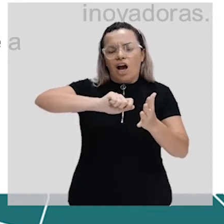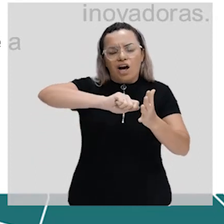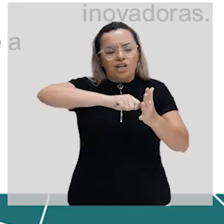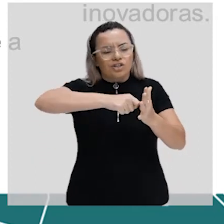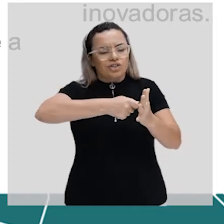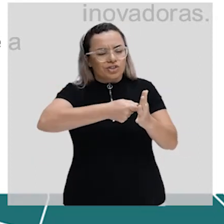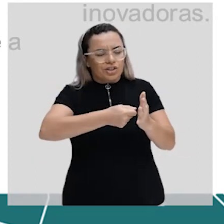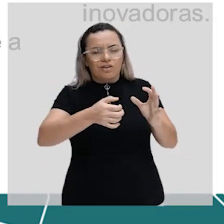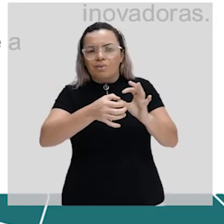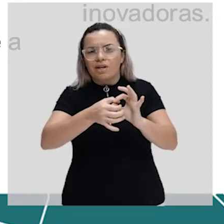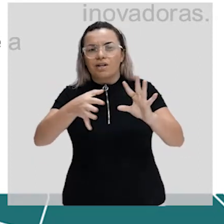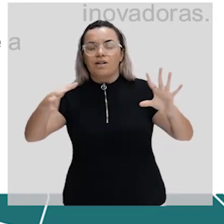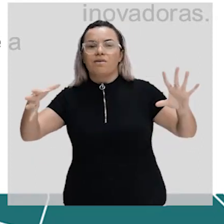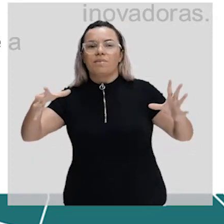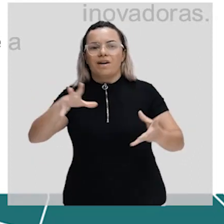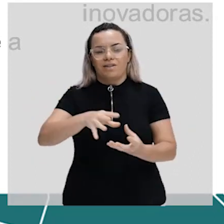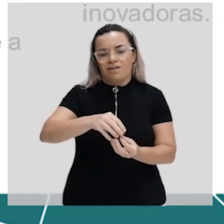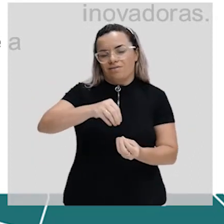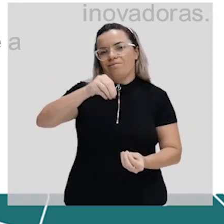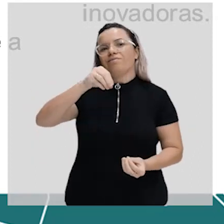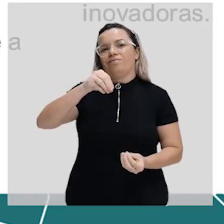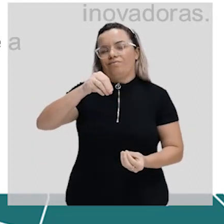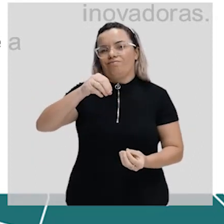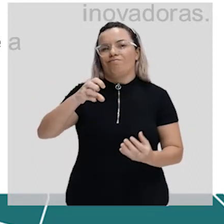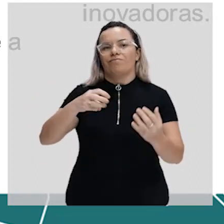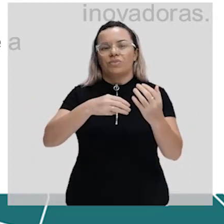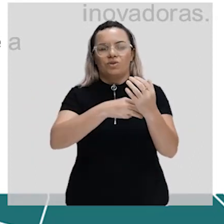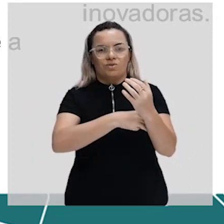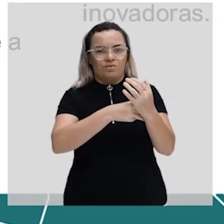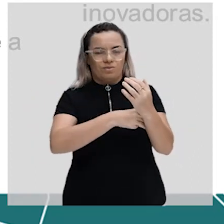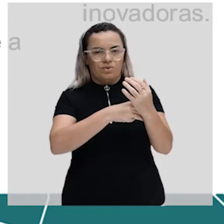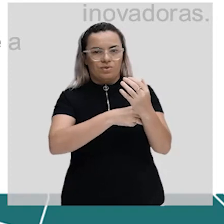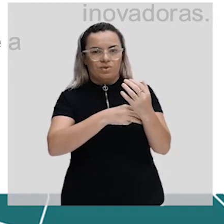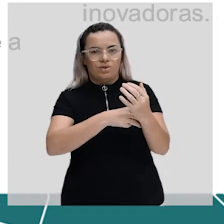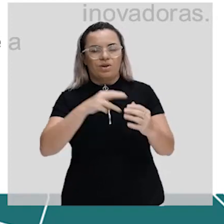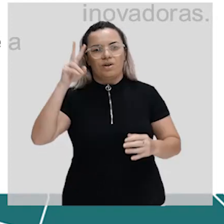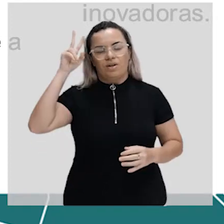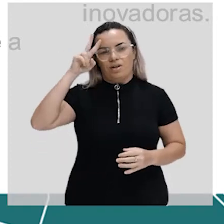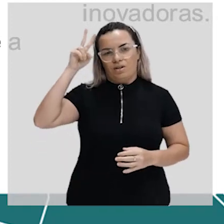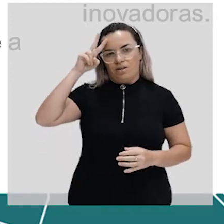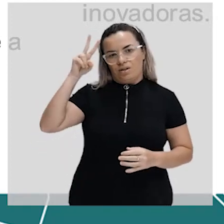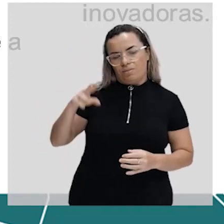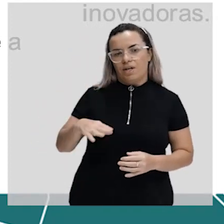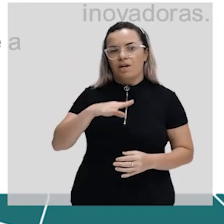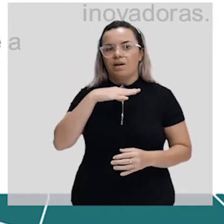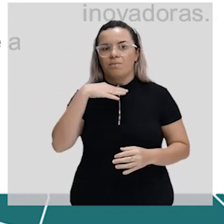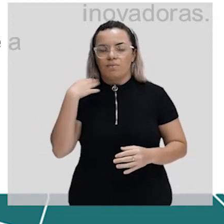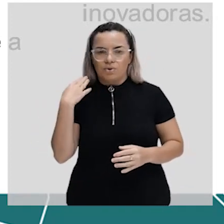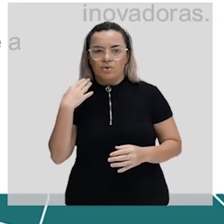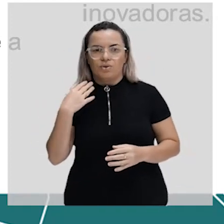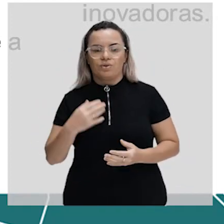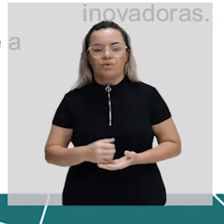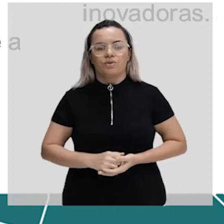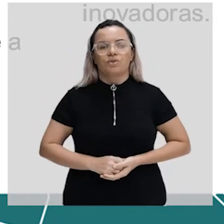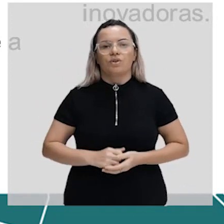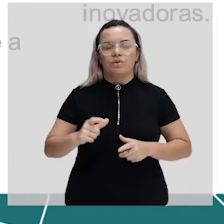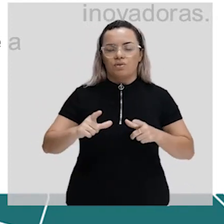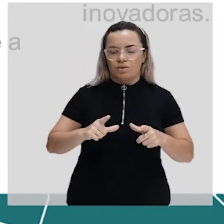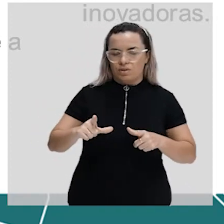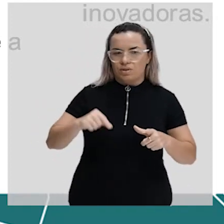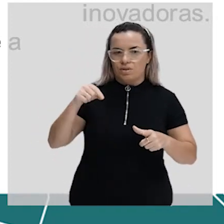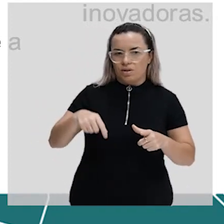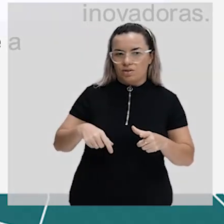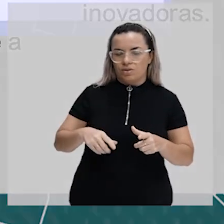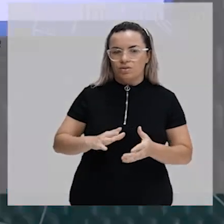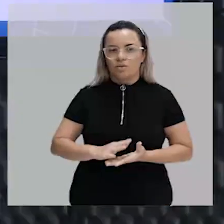alma, mistério, pós, né? Lembra a morte, fala de fúnebre. Então, é isso que o simbolismo trabalha.